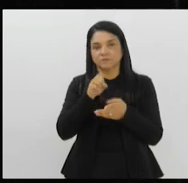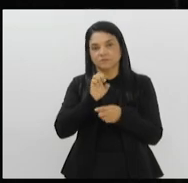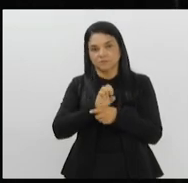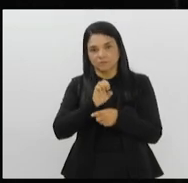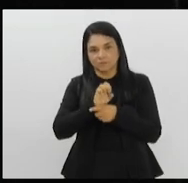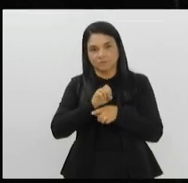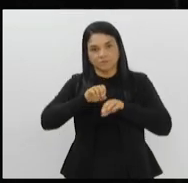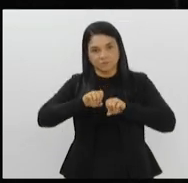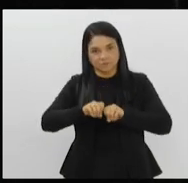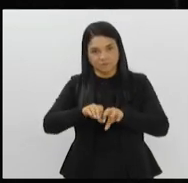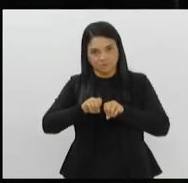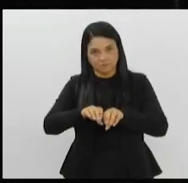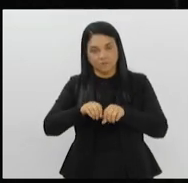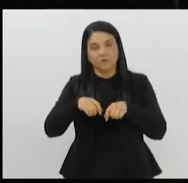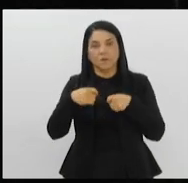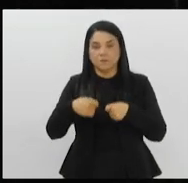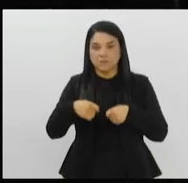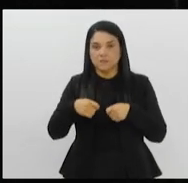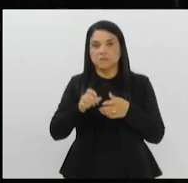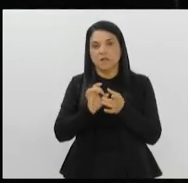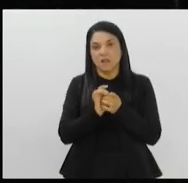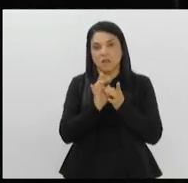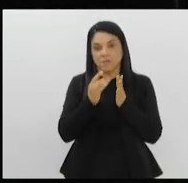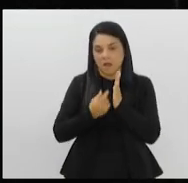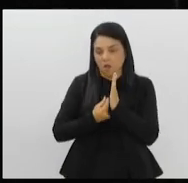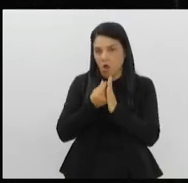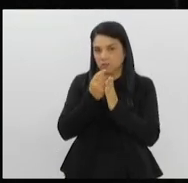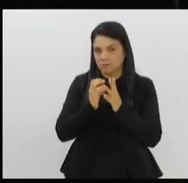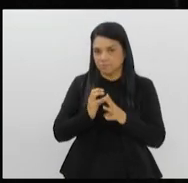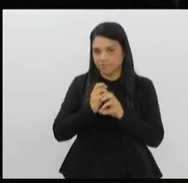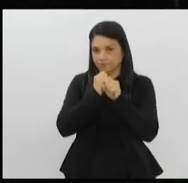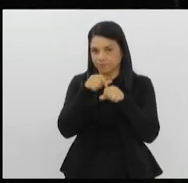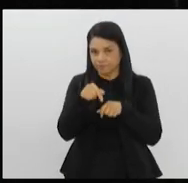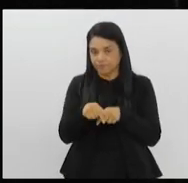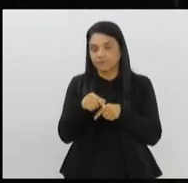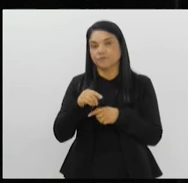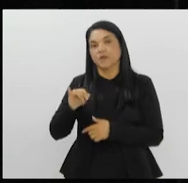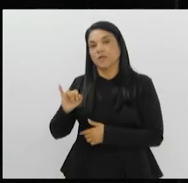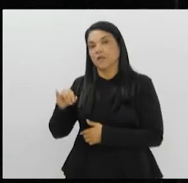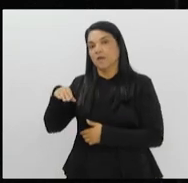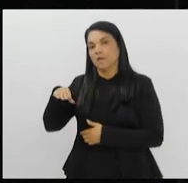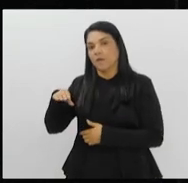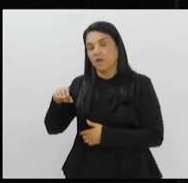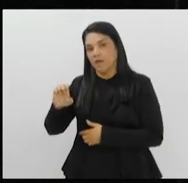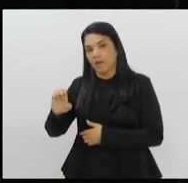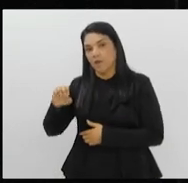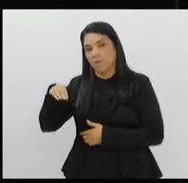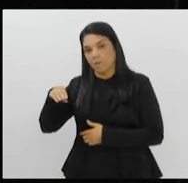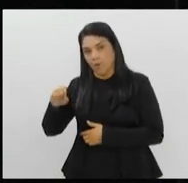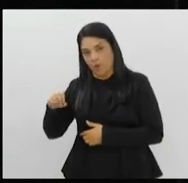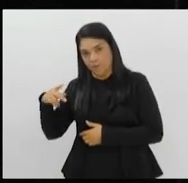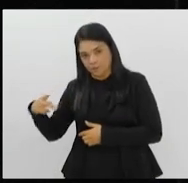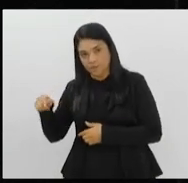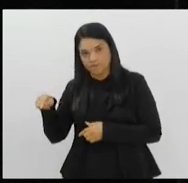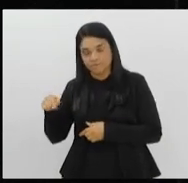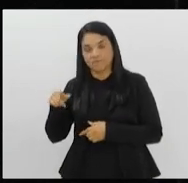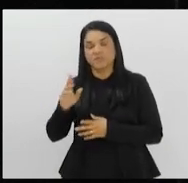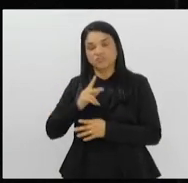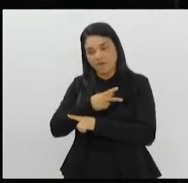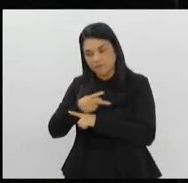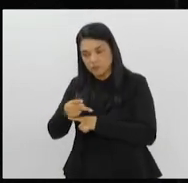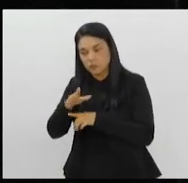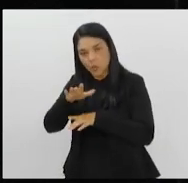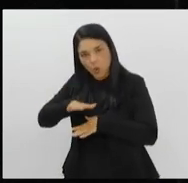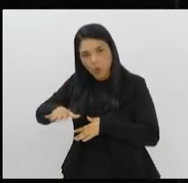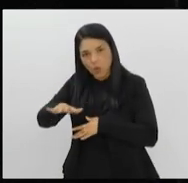de Educação, que precisa liberar este orçamento, para que a EMOP, que já esteve no local várias vezes,